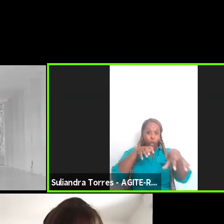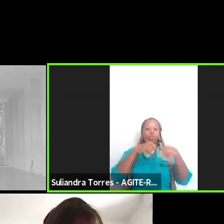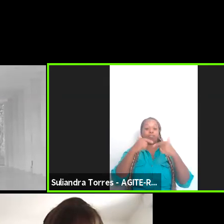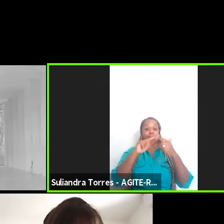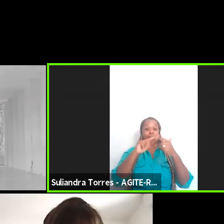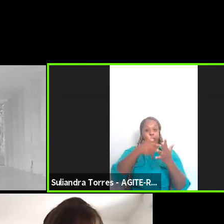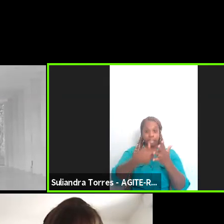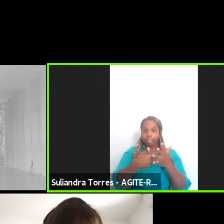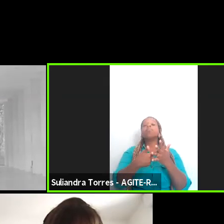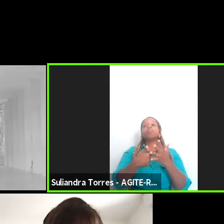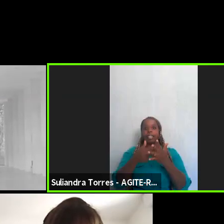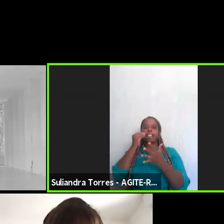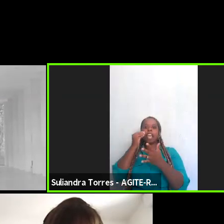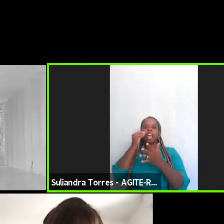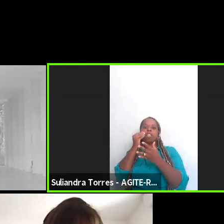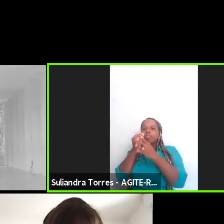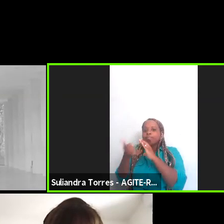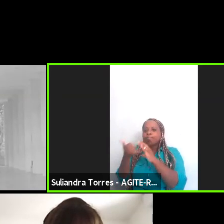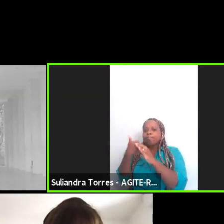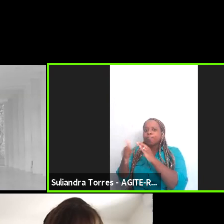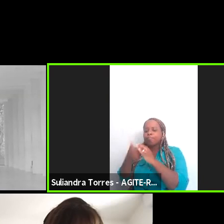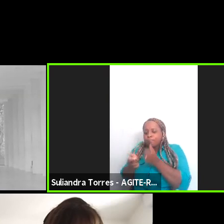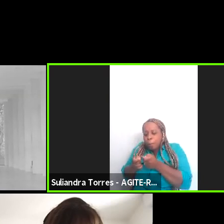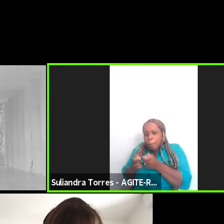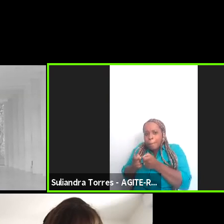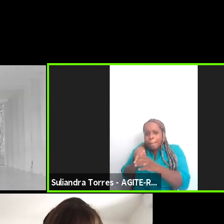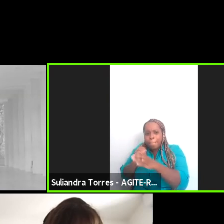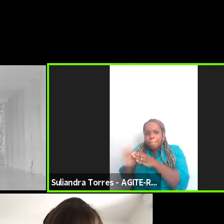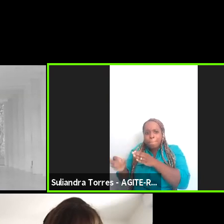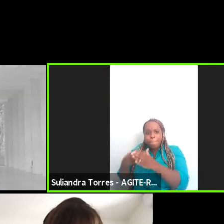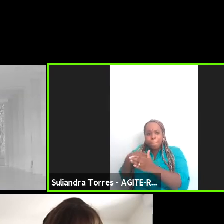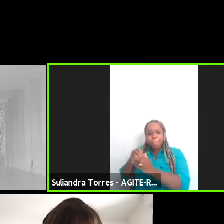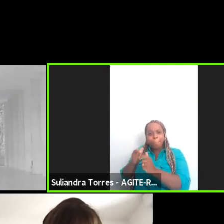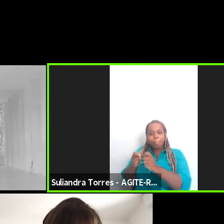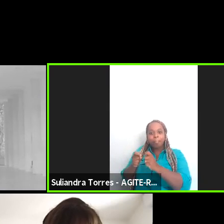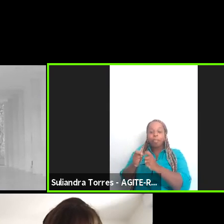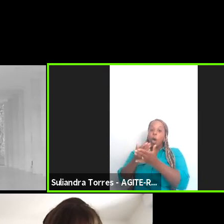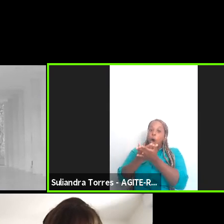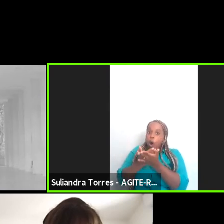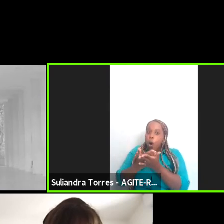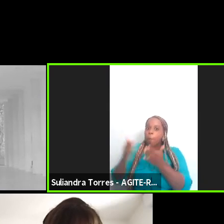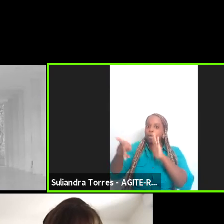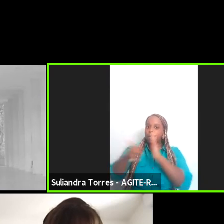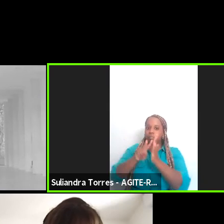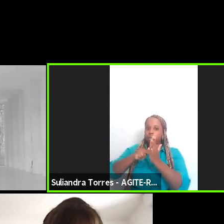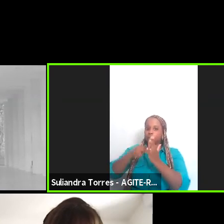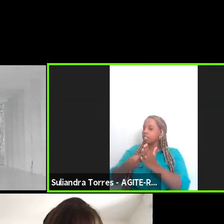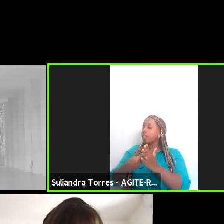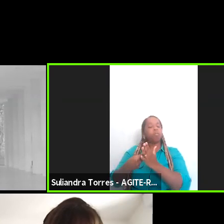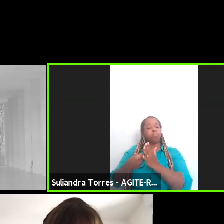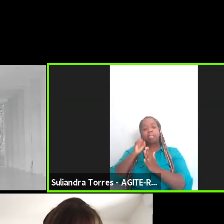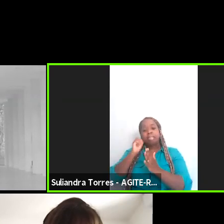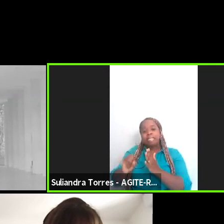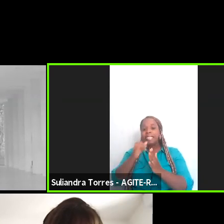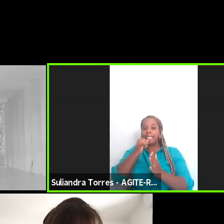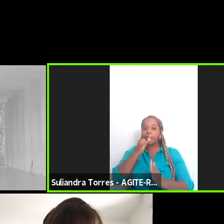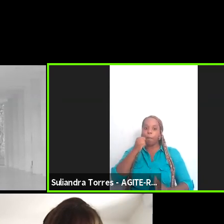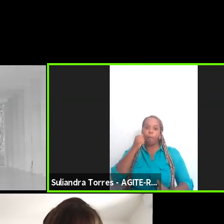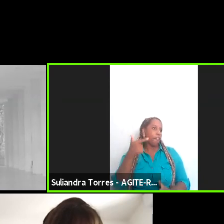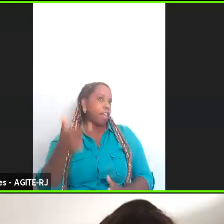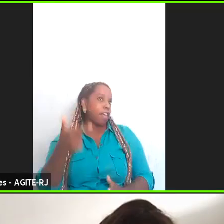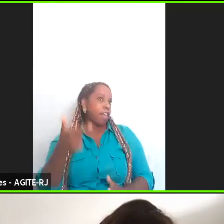WhatsApp, com o meu colega, e eu sempre falo no início da minha interpretação, independentemente de eu ter 20 e tantos anos